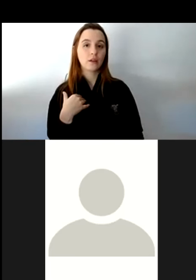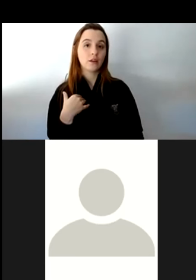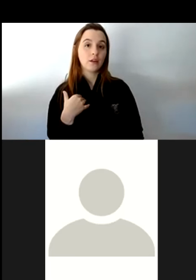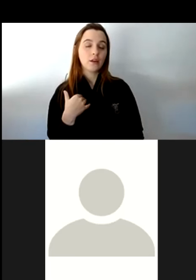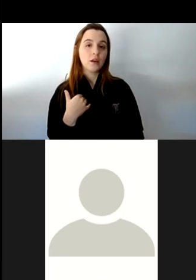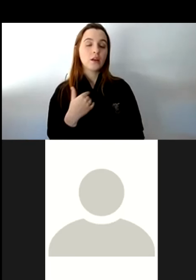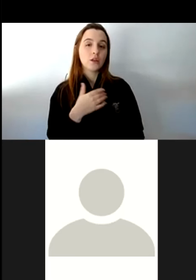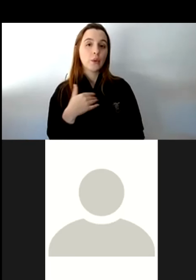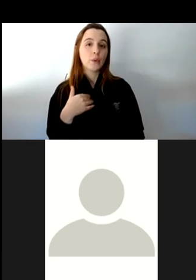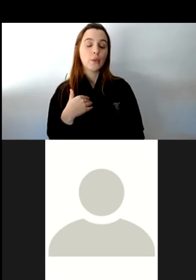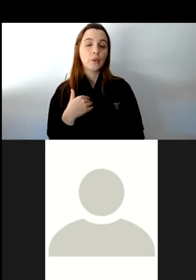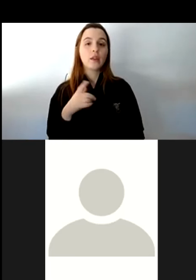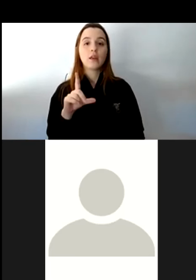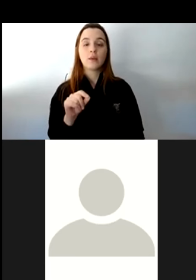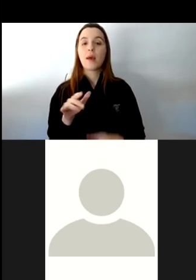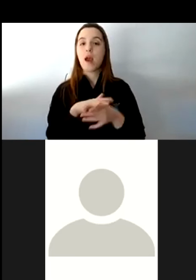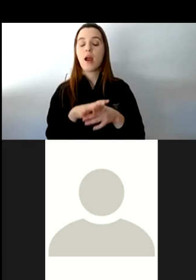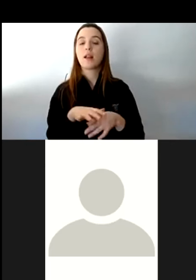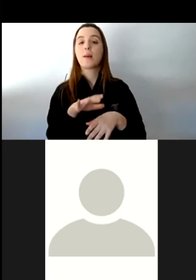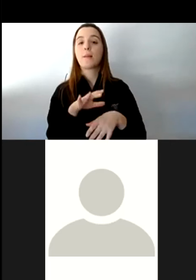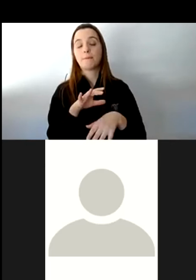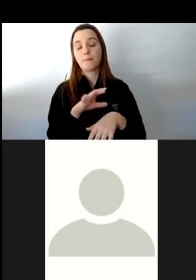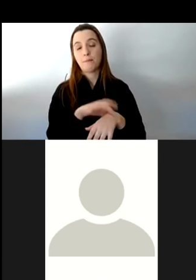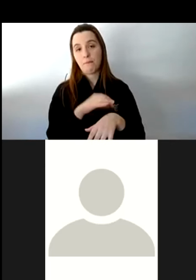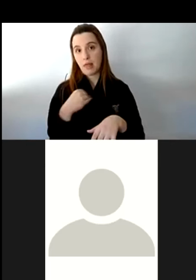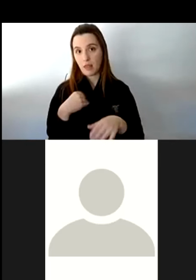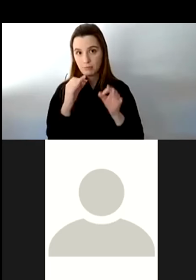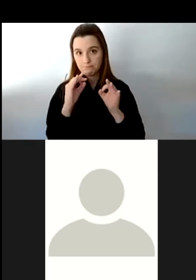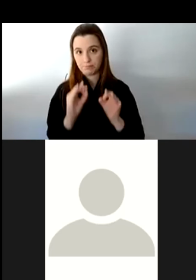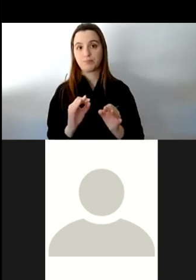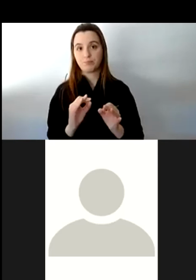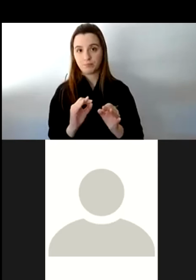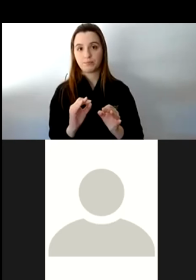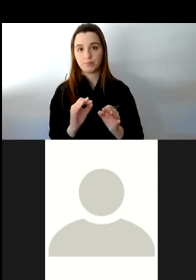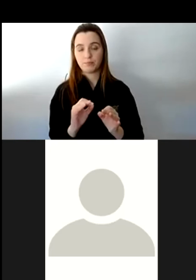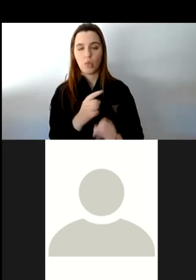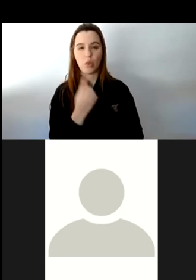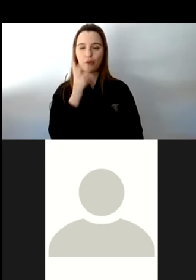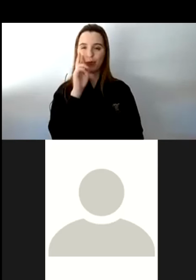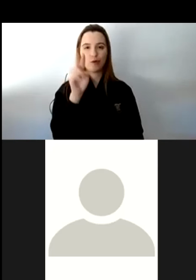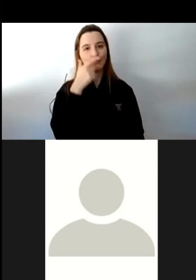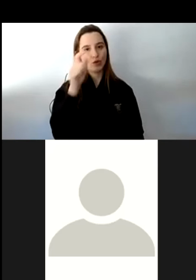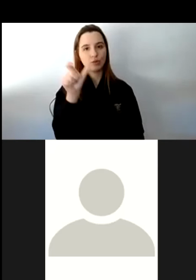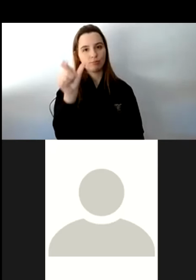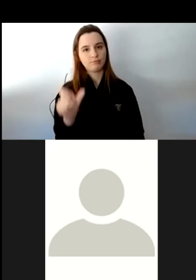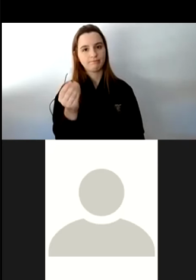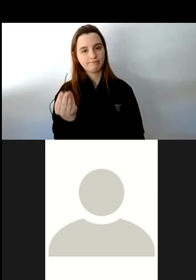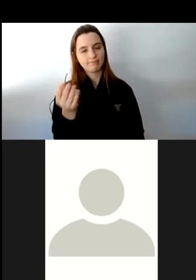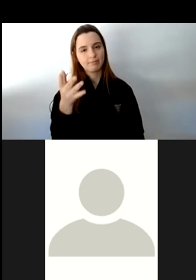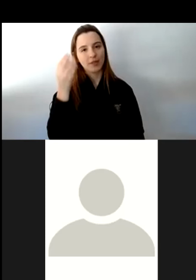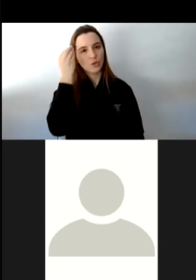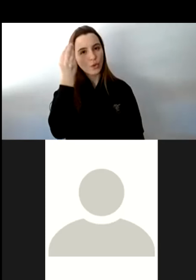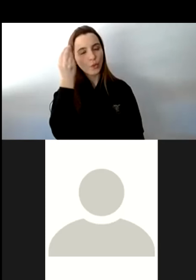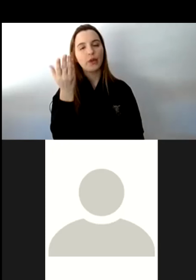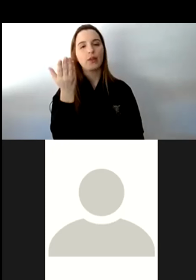e em particular da área médica nos revemos com pesar, com saudade, pelo aquilo que